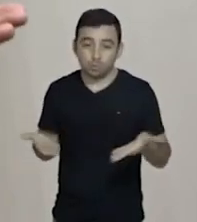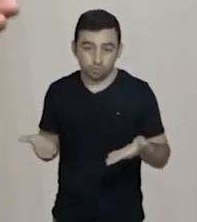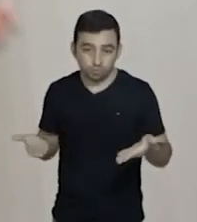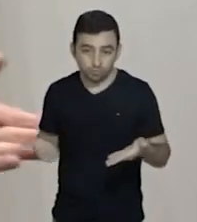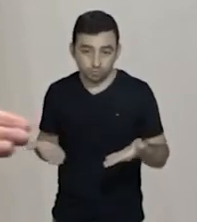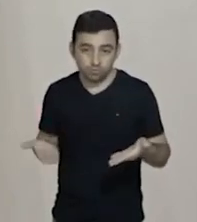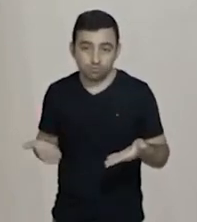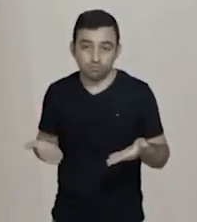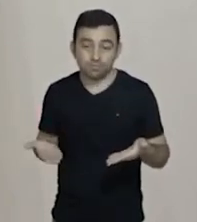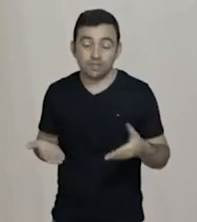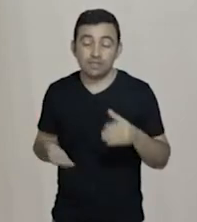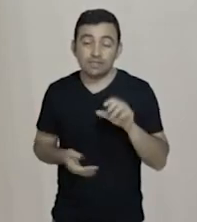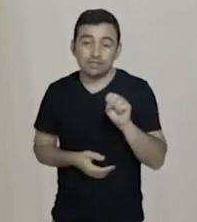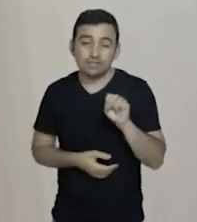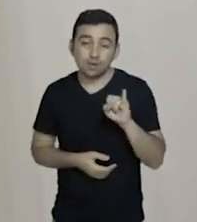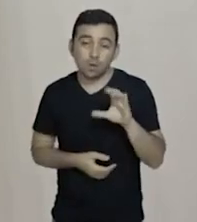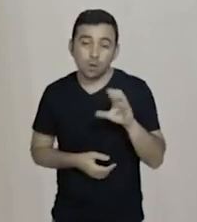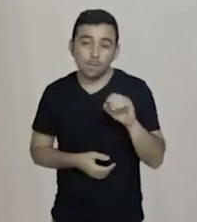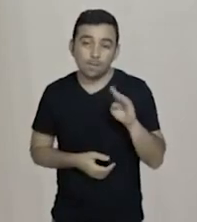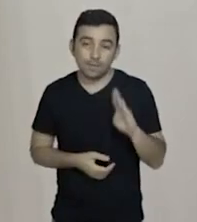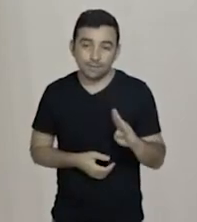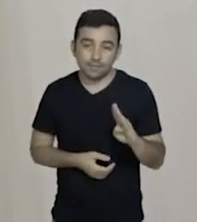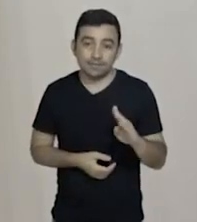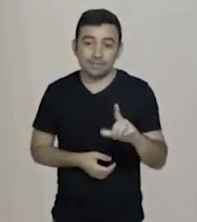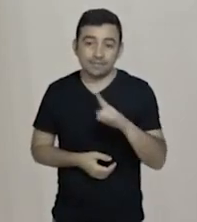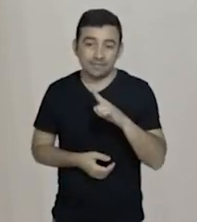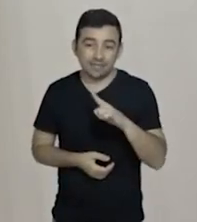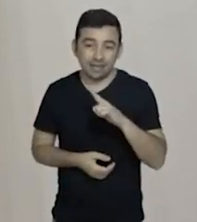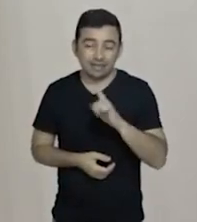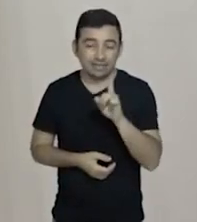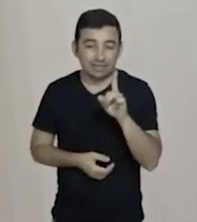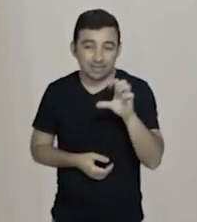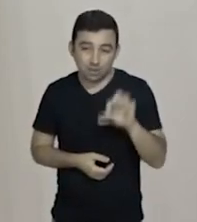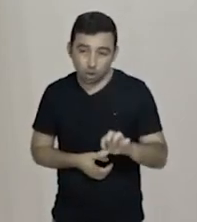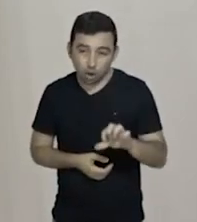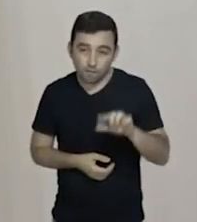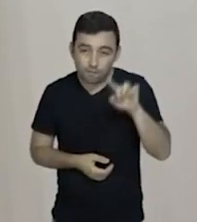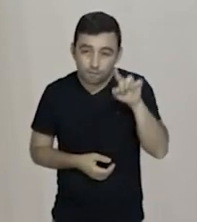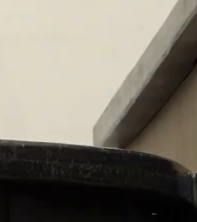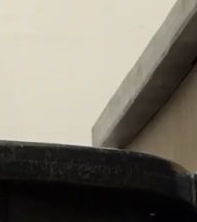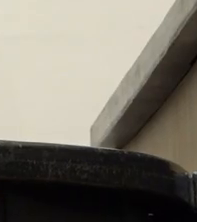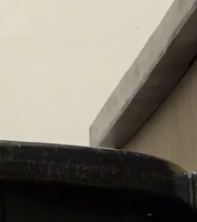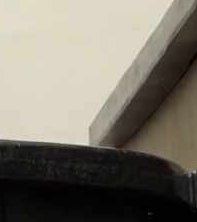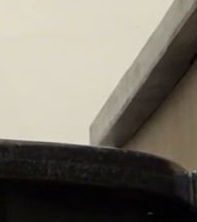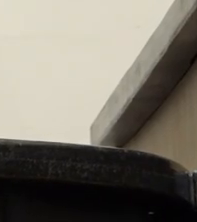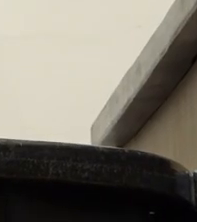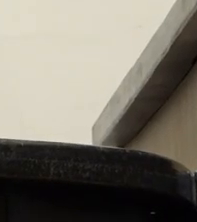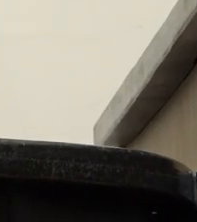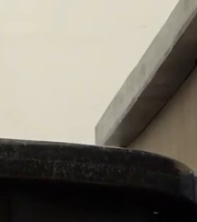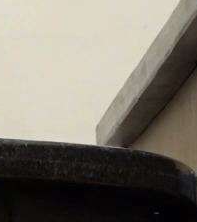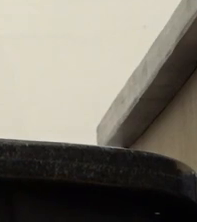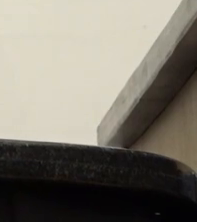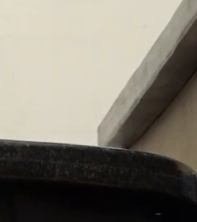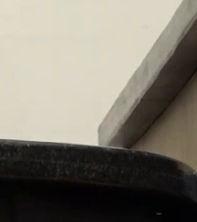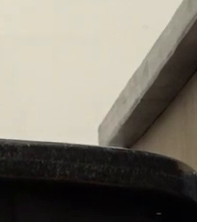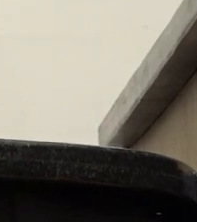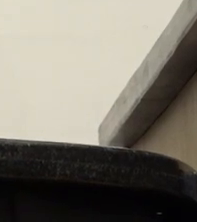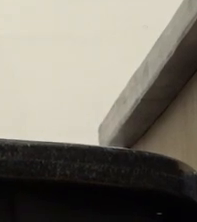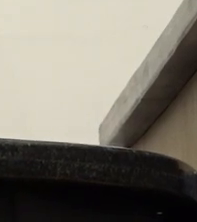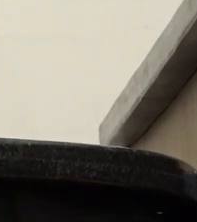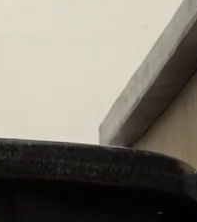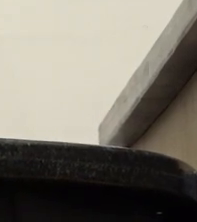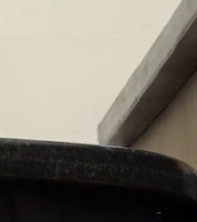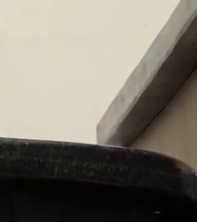o Sicoob tem 19 mil Associados o deputado Emerson Stein